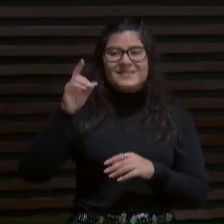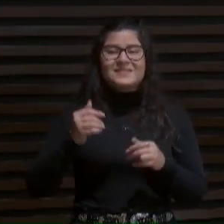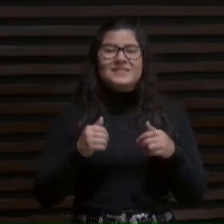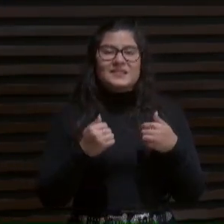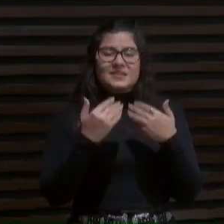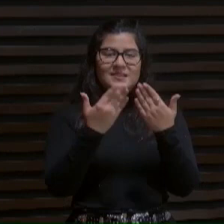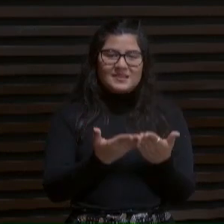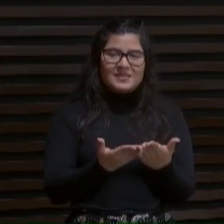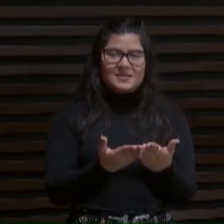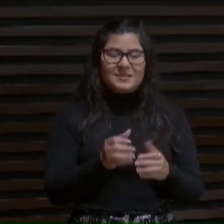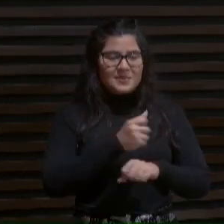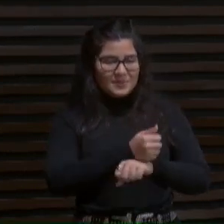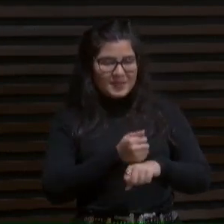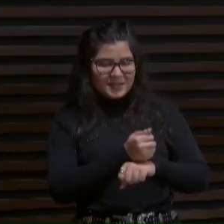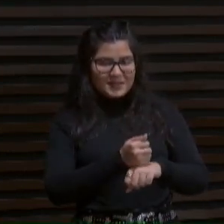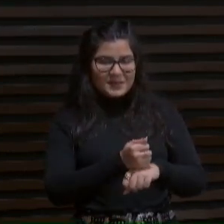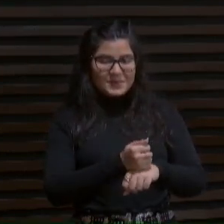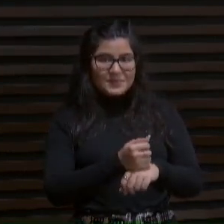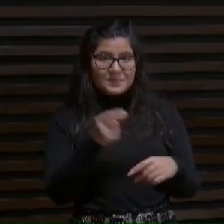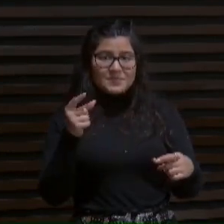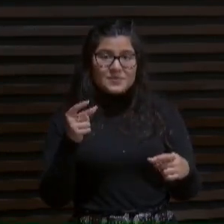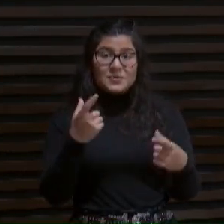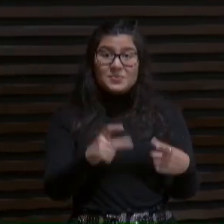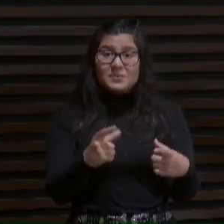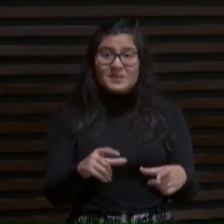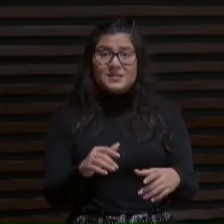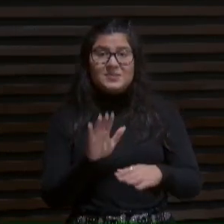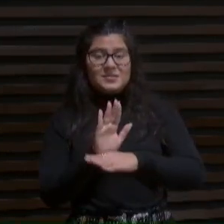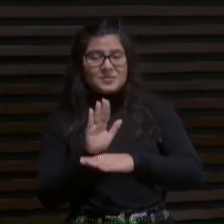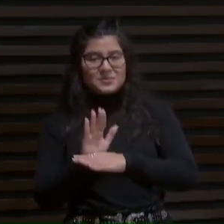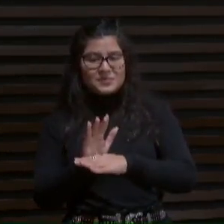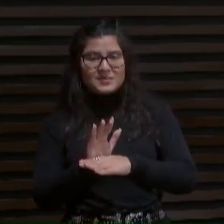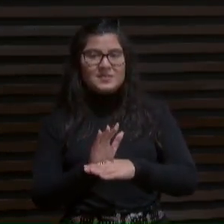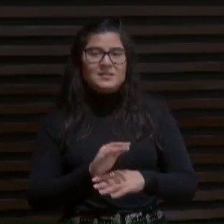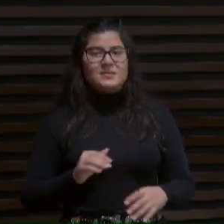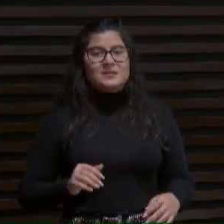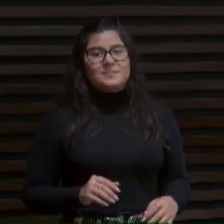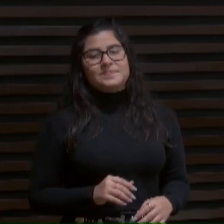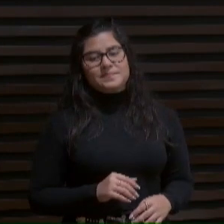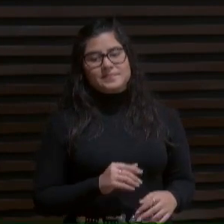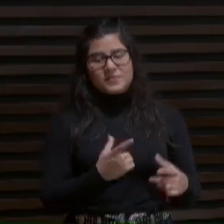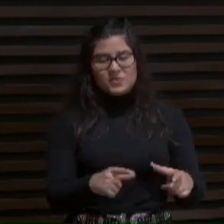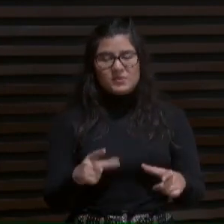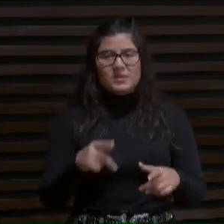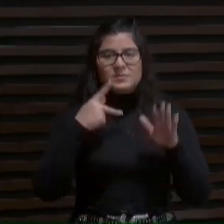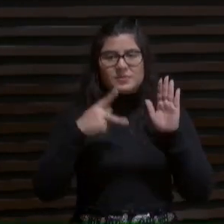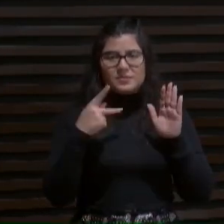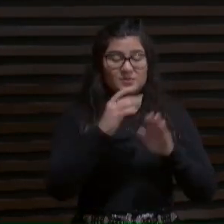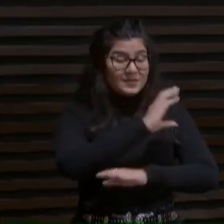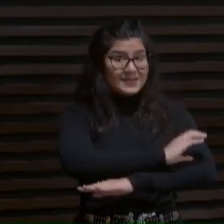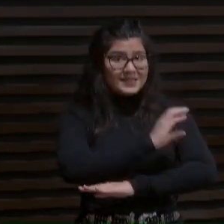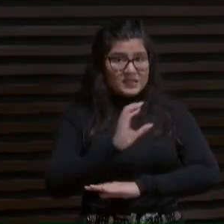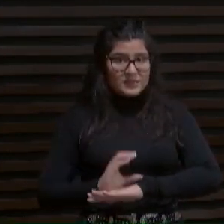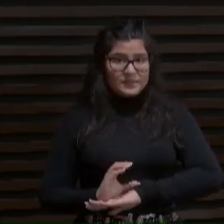Abraão um ponto de apoio ali na terra prometida. E a verdade não é que a mesma palavra que é usada